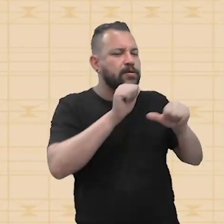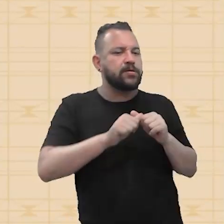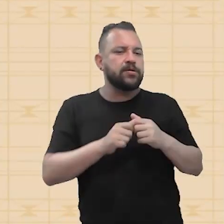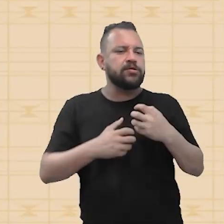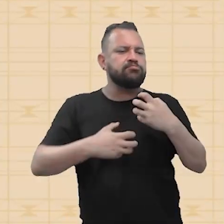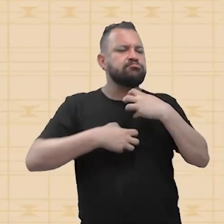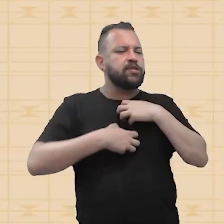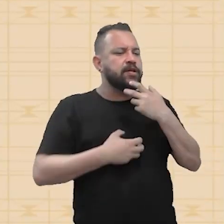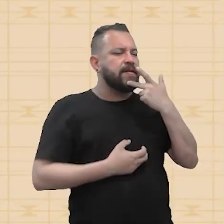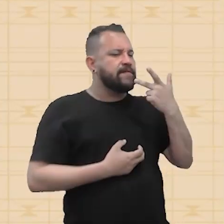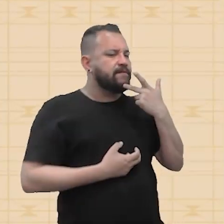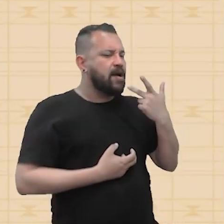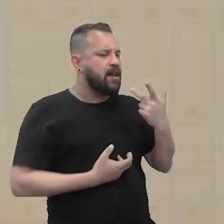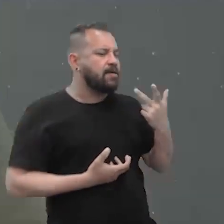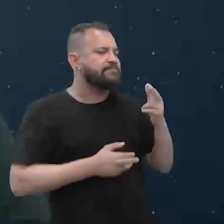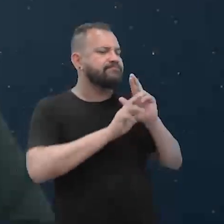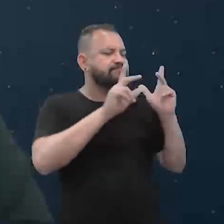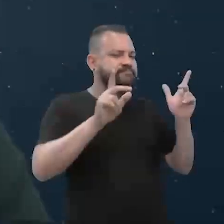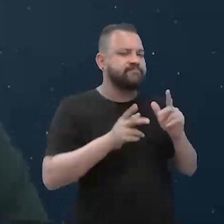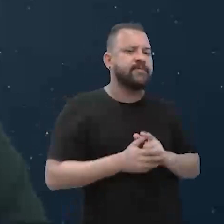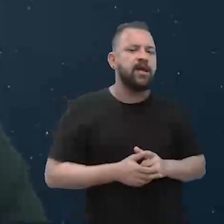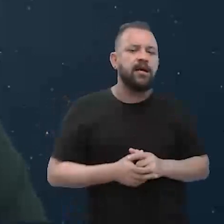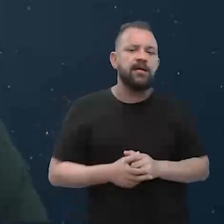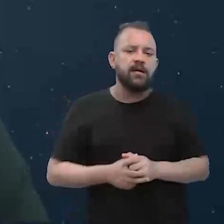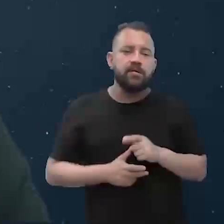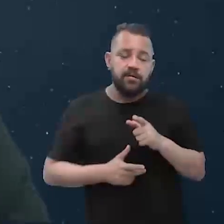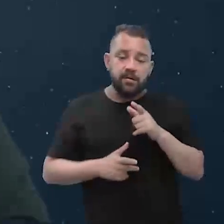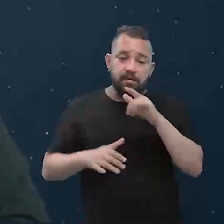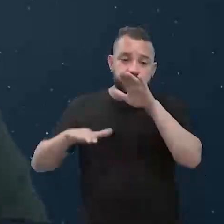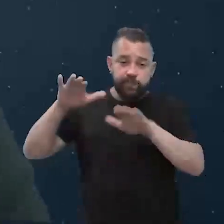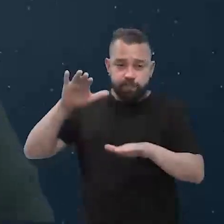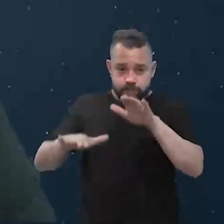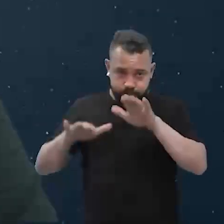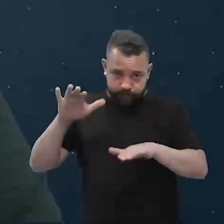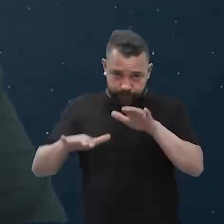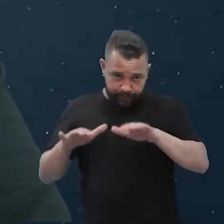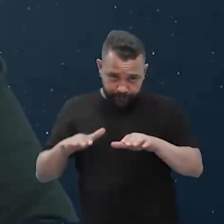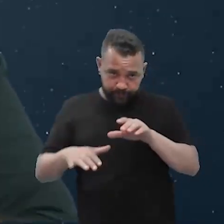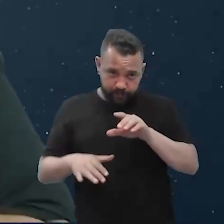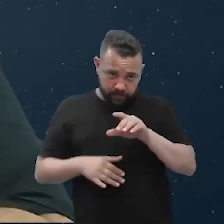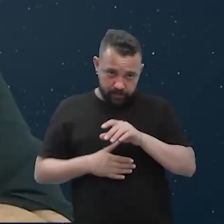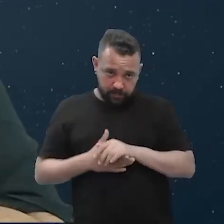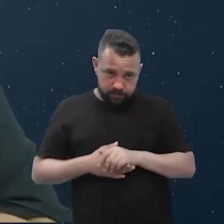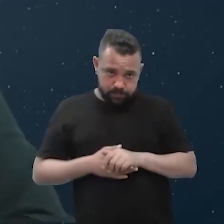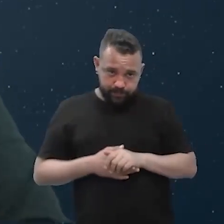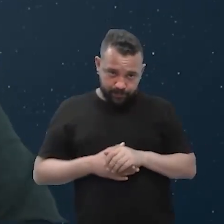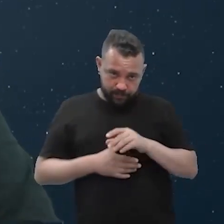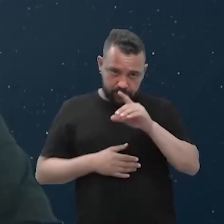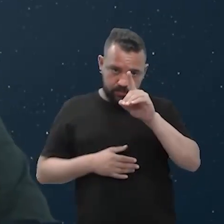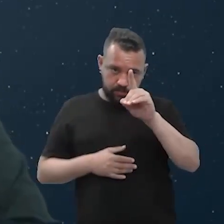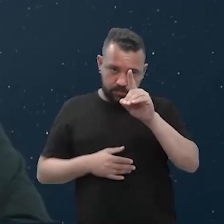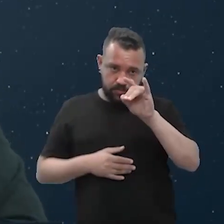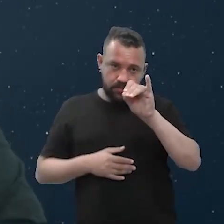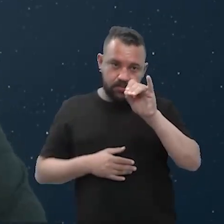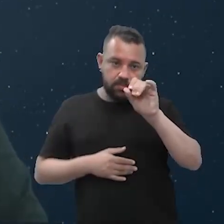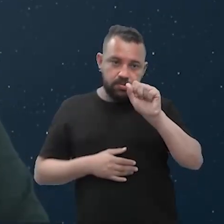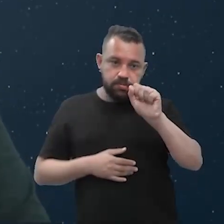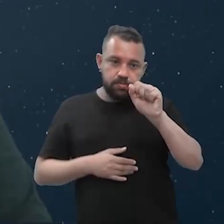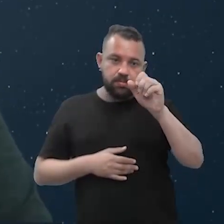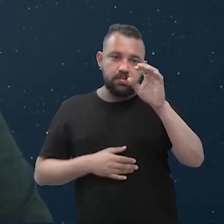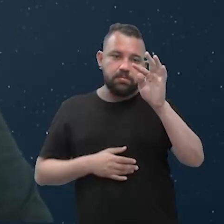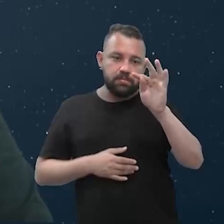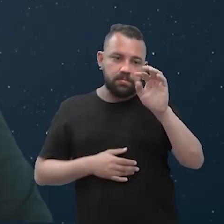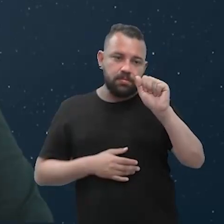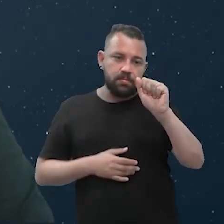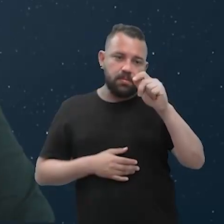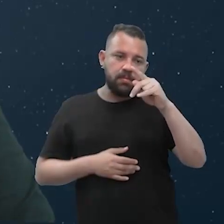Falares diferentes. E é exatamente essa variação, a chamada variação diatópica,